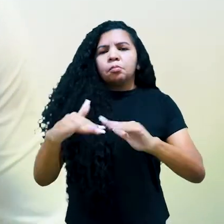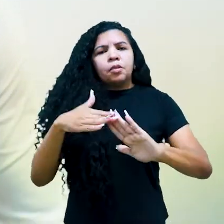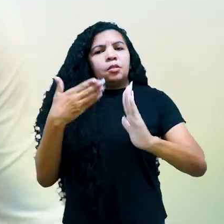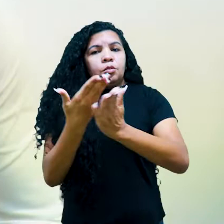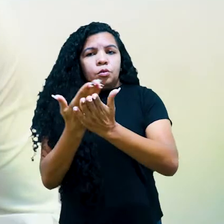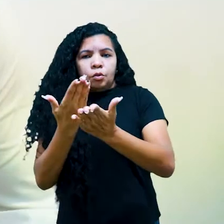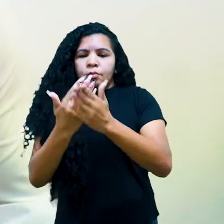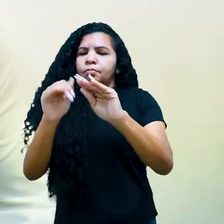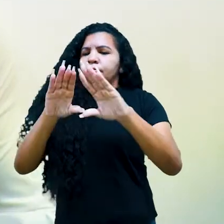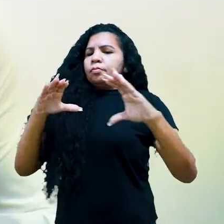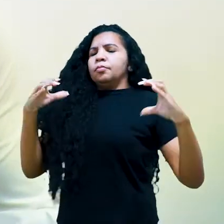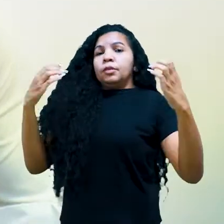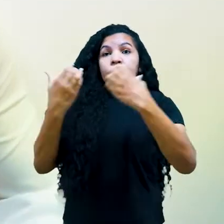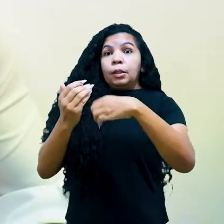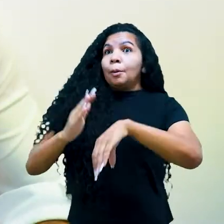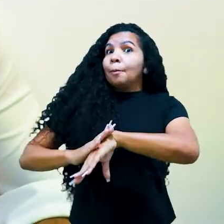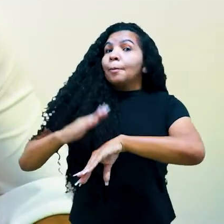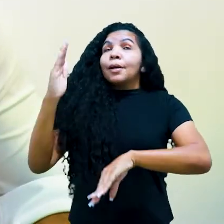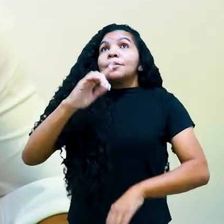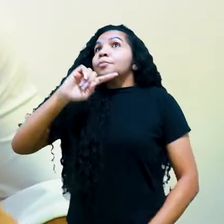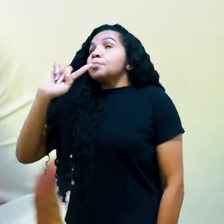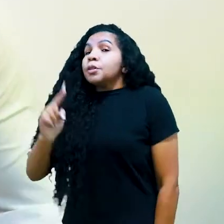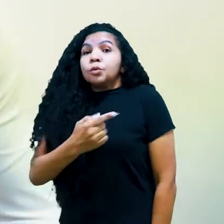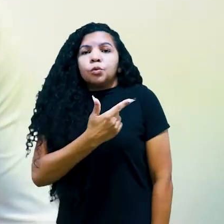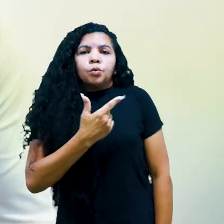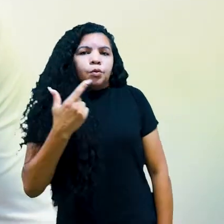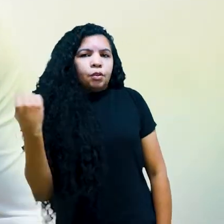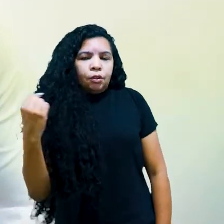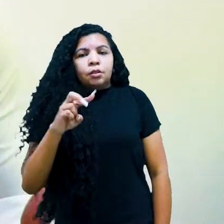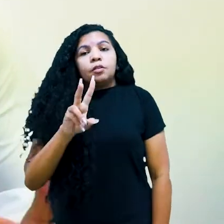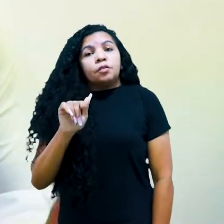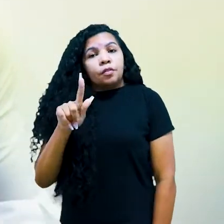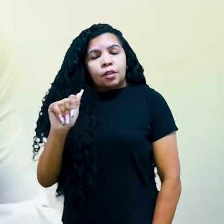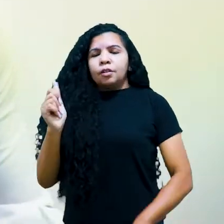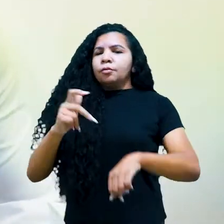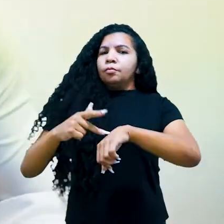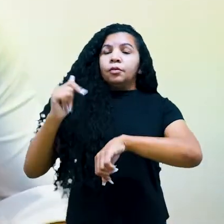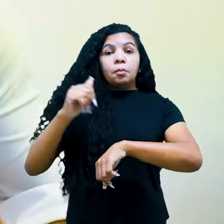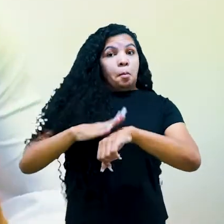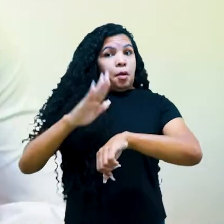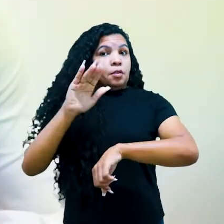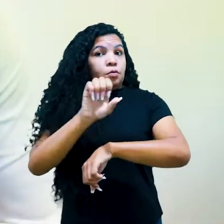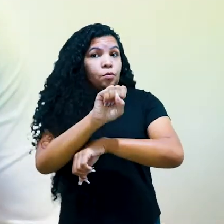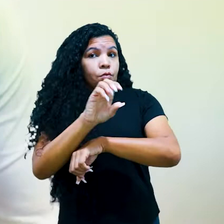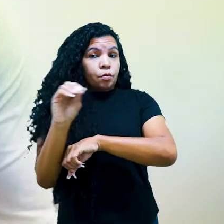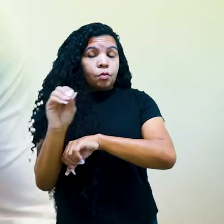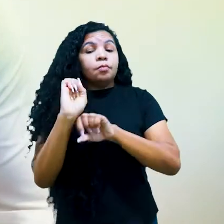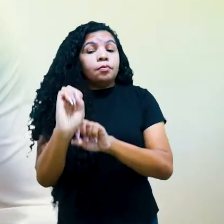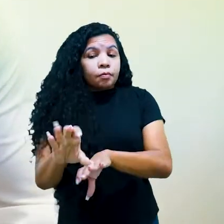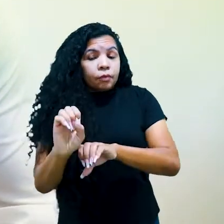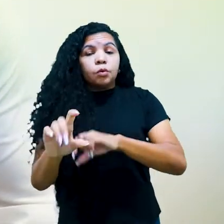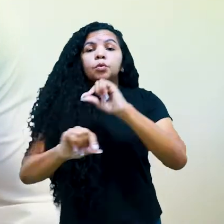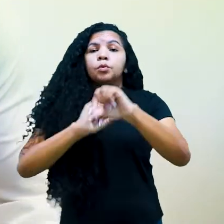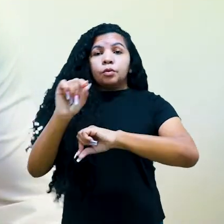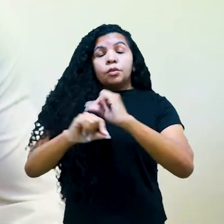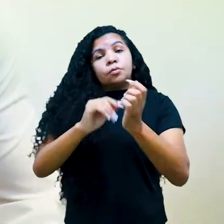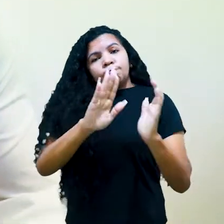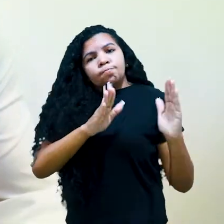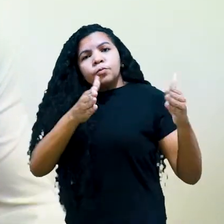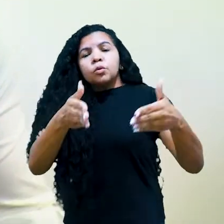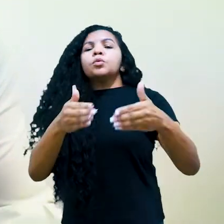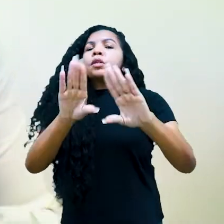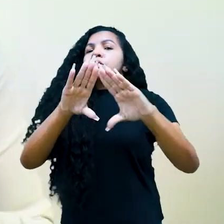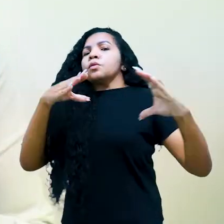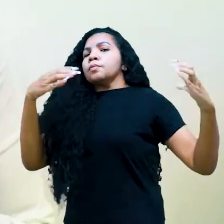educação continu em Várias escolas comunitárias por mais de 1.200 vagas de pós-graduação mais de 800 vagas na área de educação